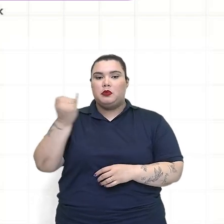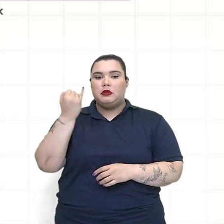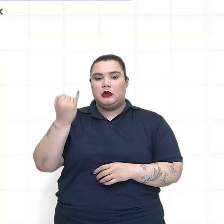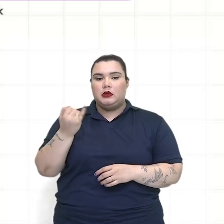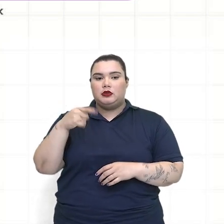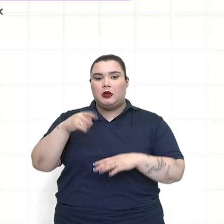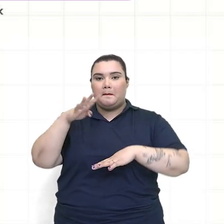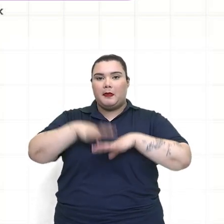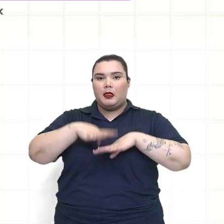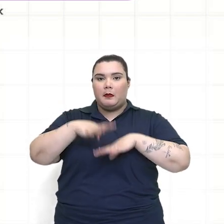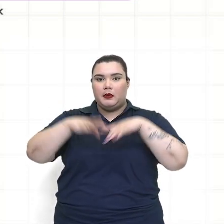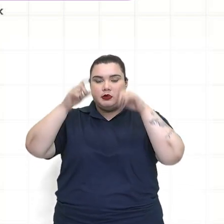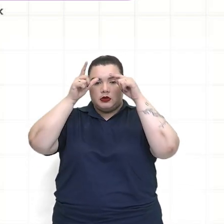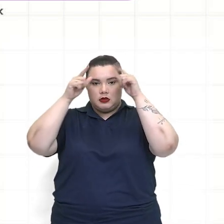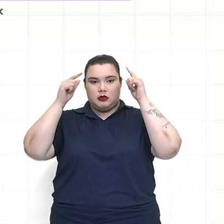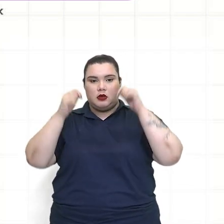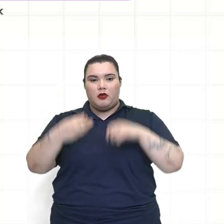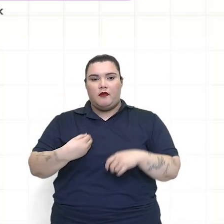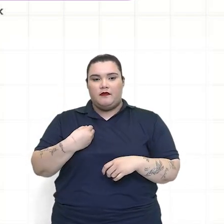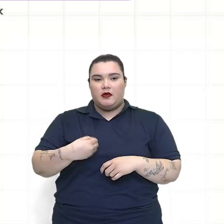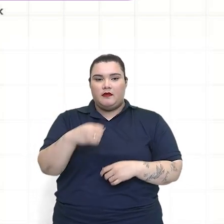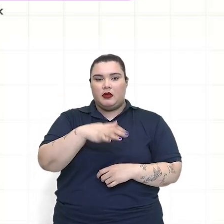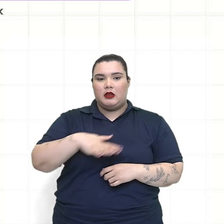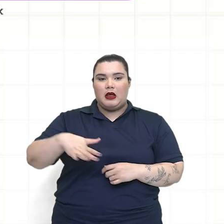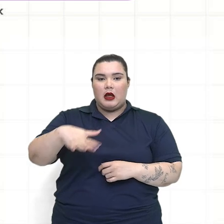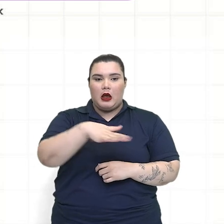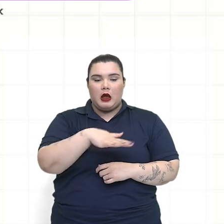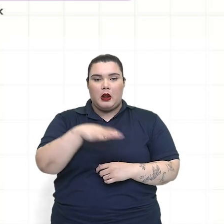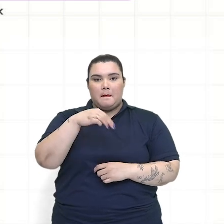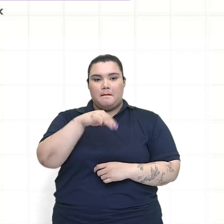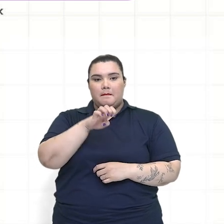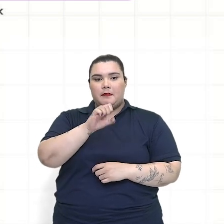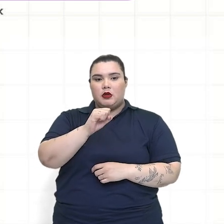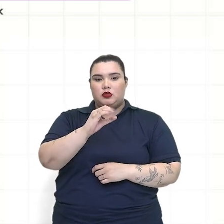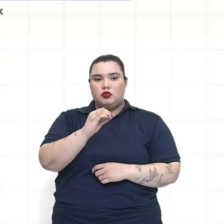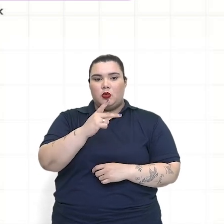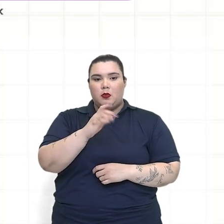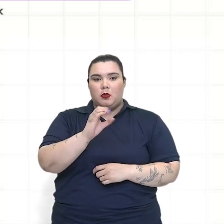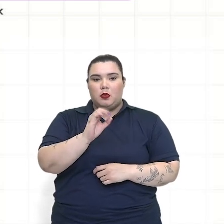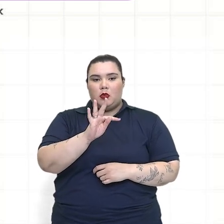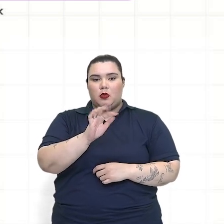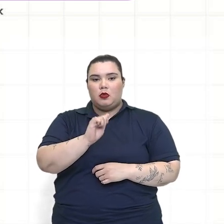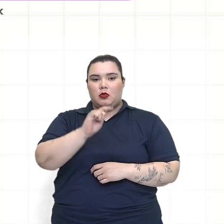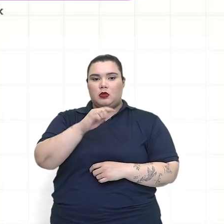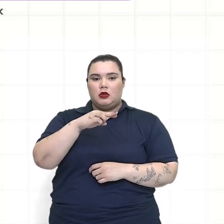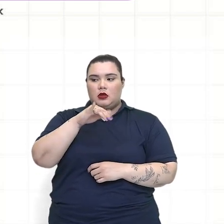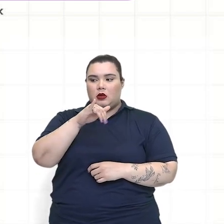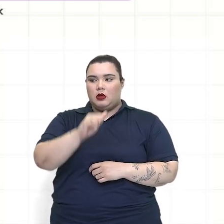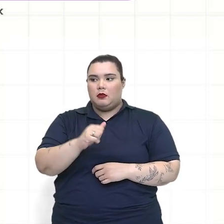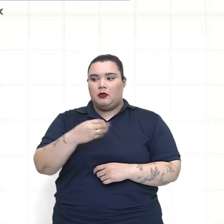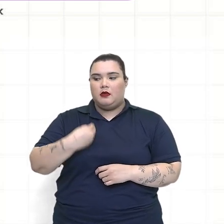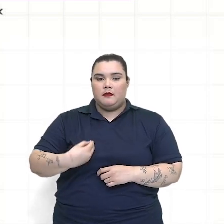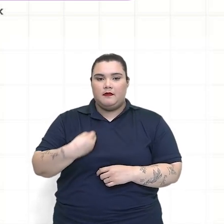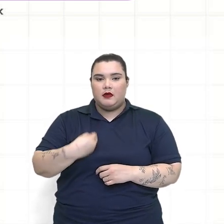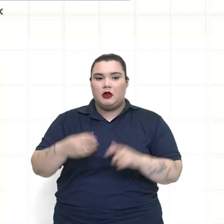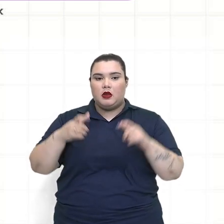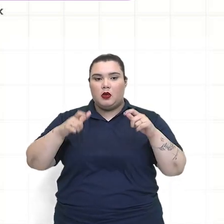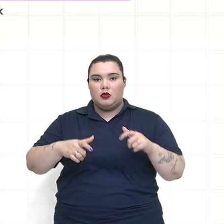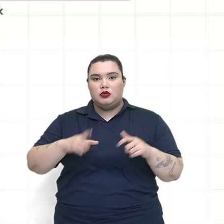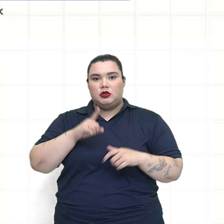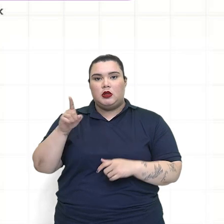pessoal, eles viviam naquela região da Mesopotâmia, que atualmente, né, o nosso Oriente Médio, que era o